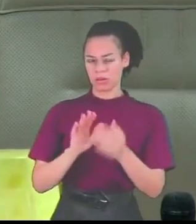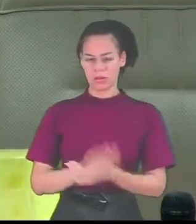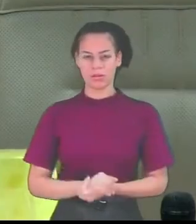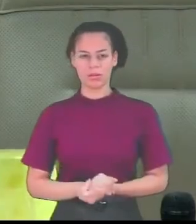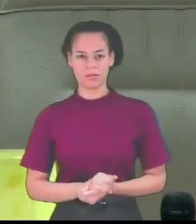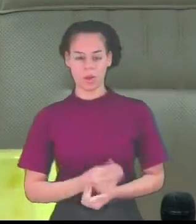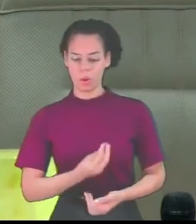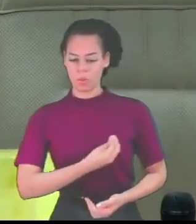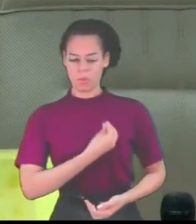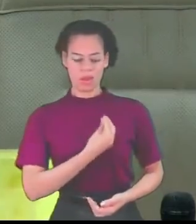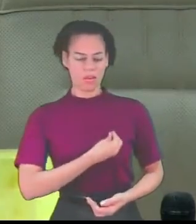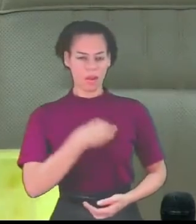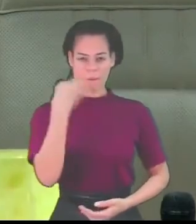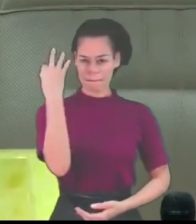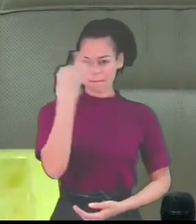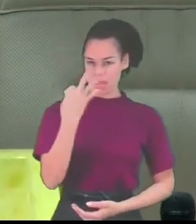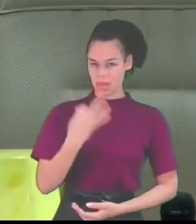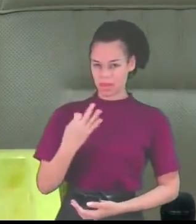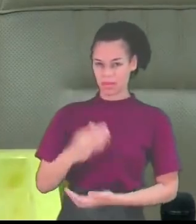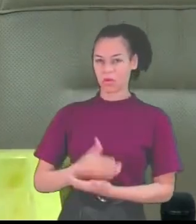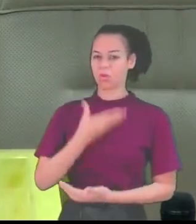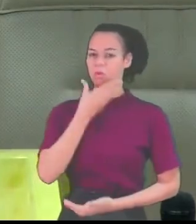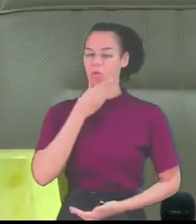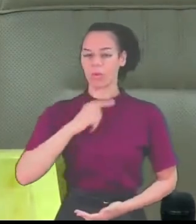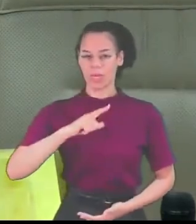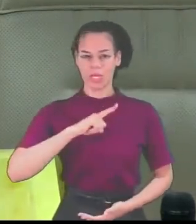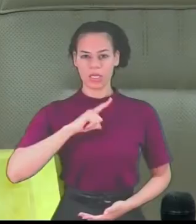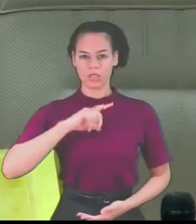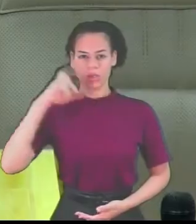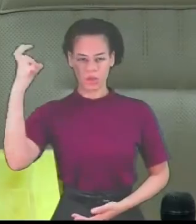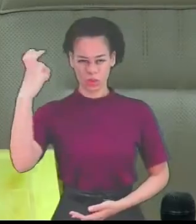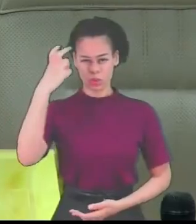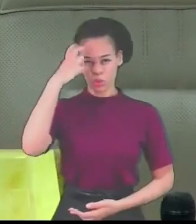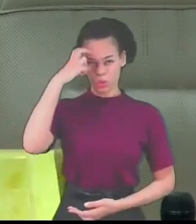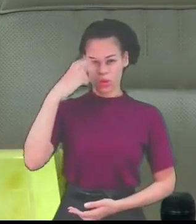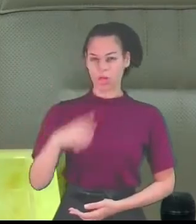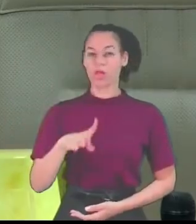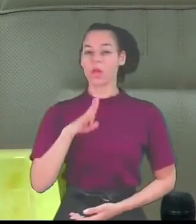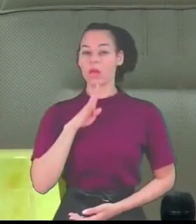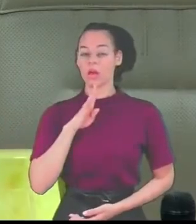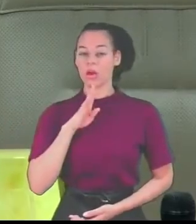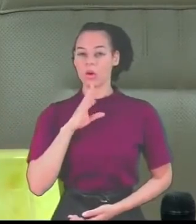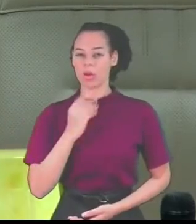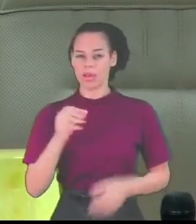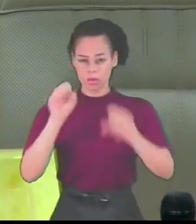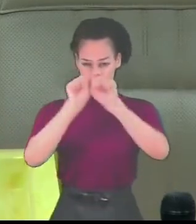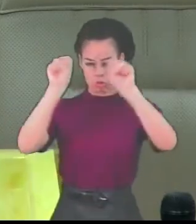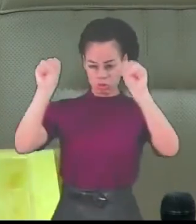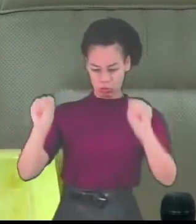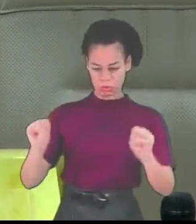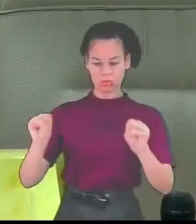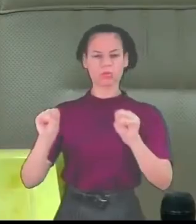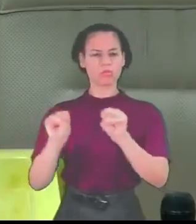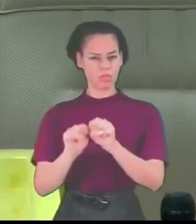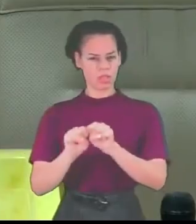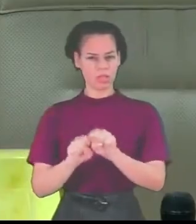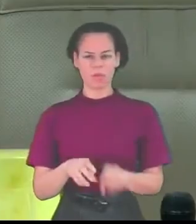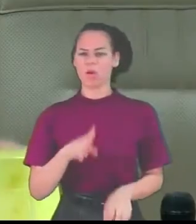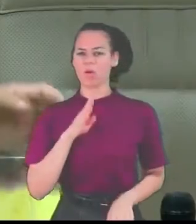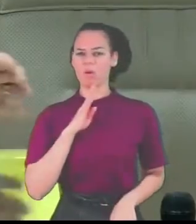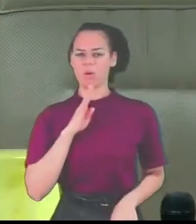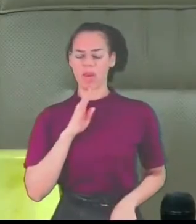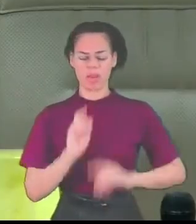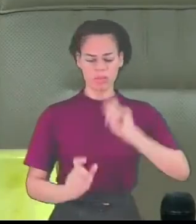um homem de cultura que conhece o sistema helenístico que conhece os